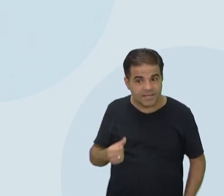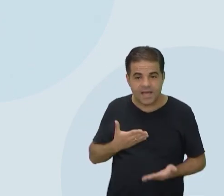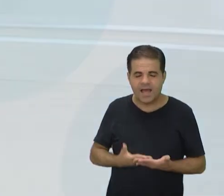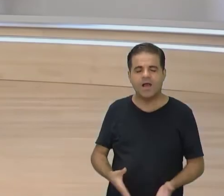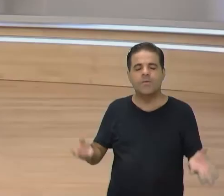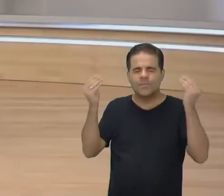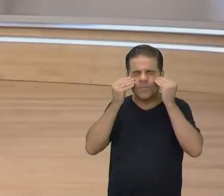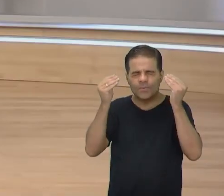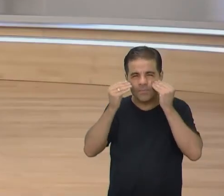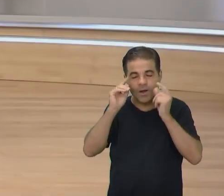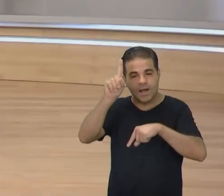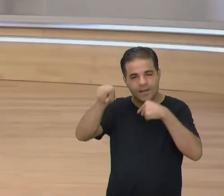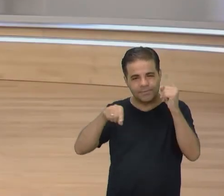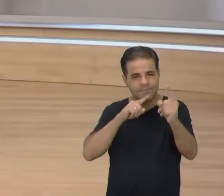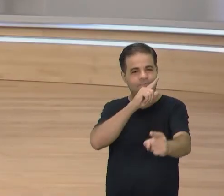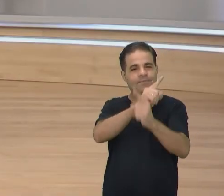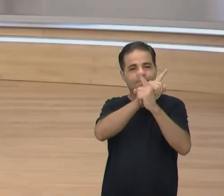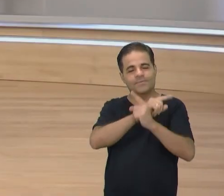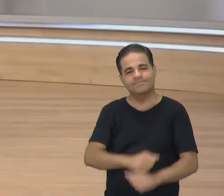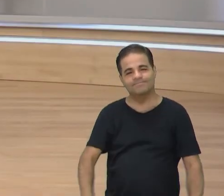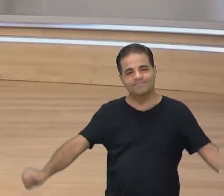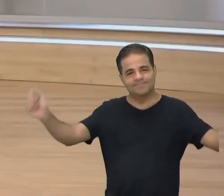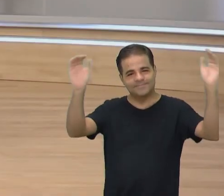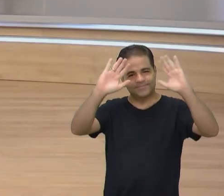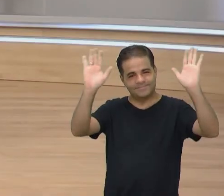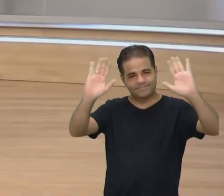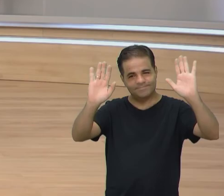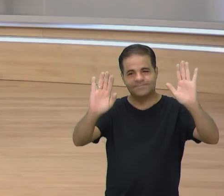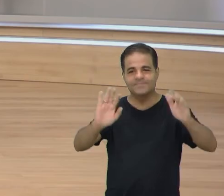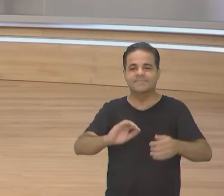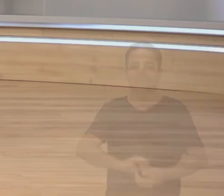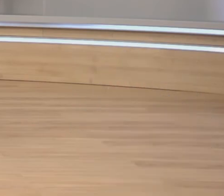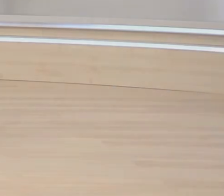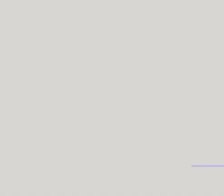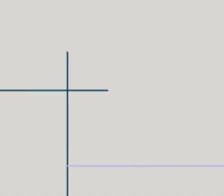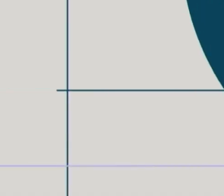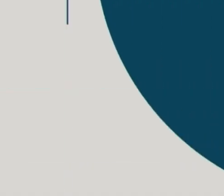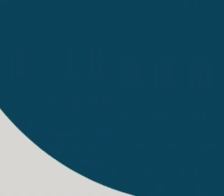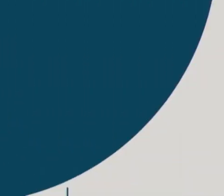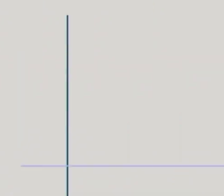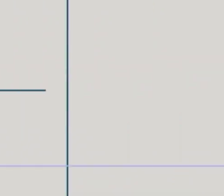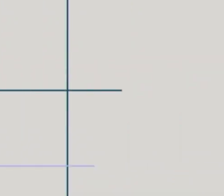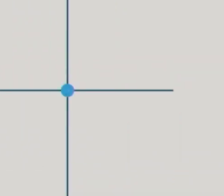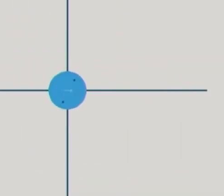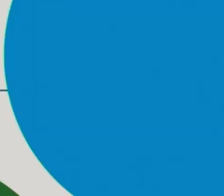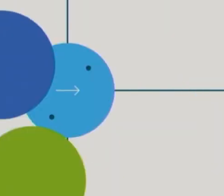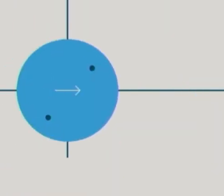Beijo grande e até a próxima, gente. Tchau, tchau. Tchau, tchau.